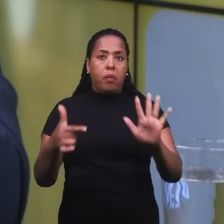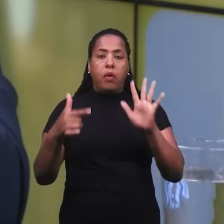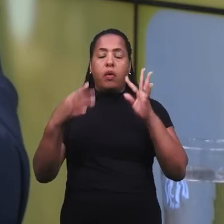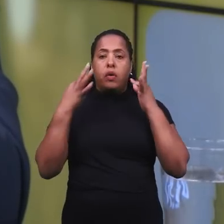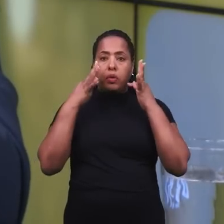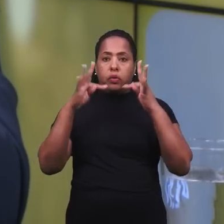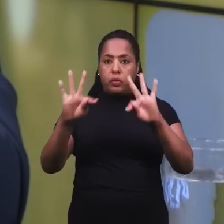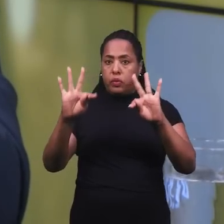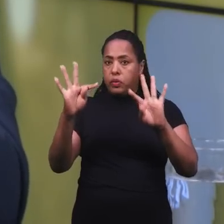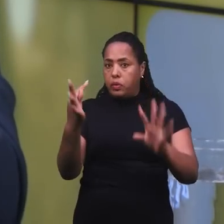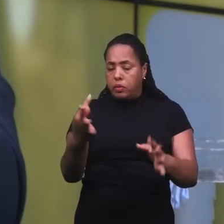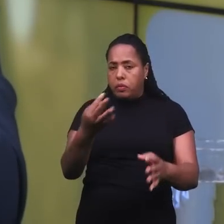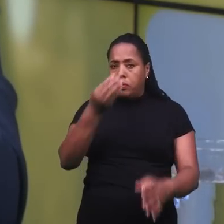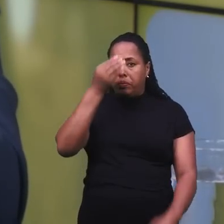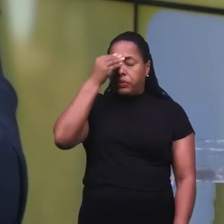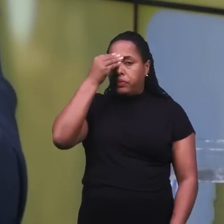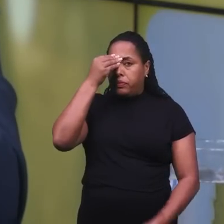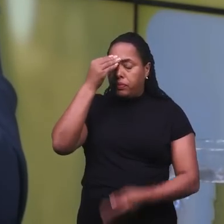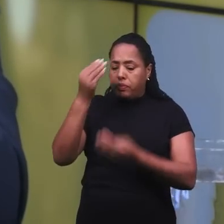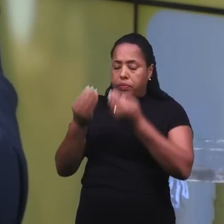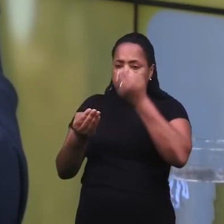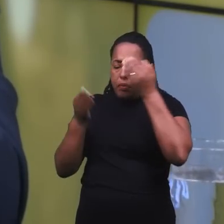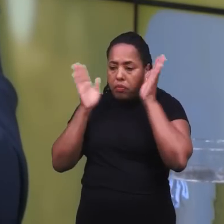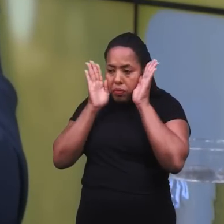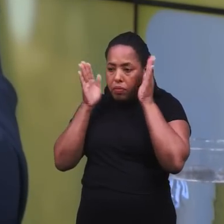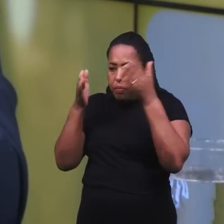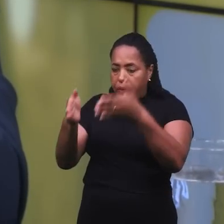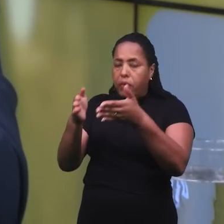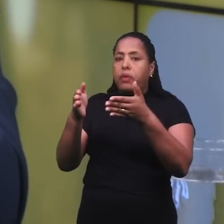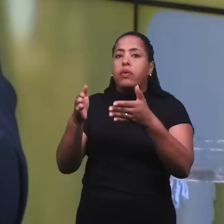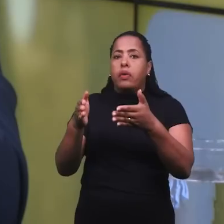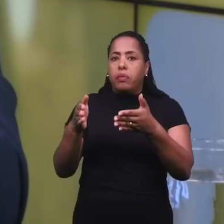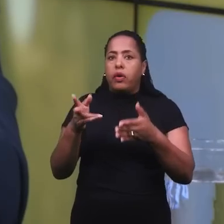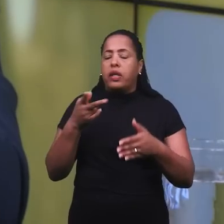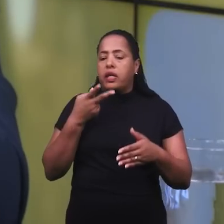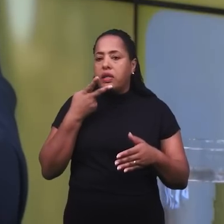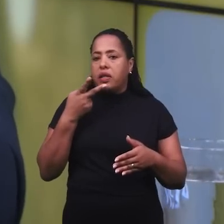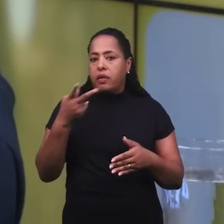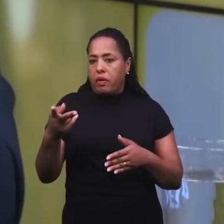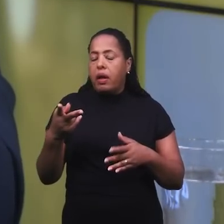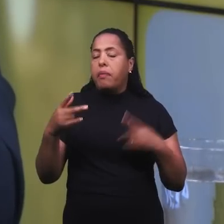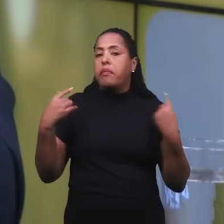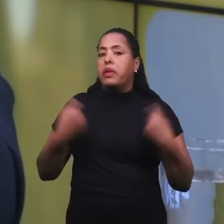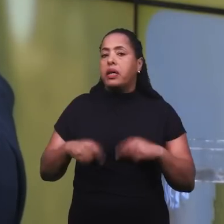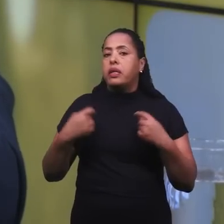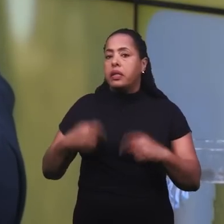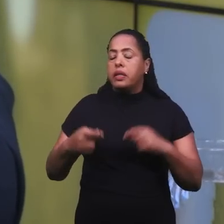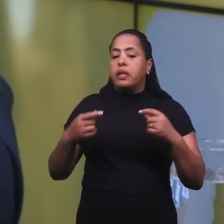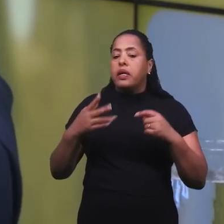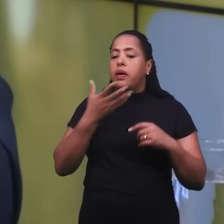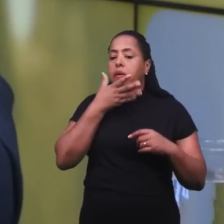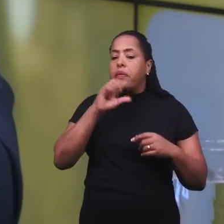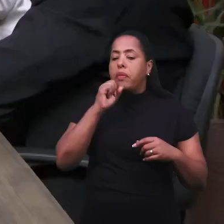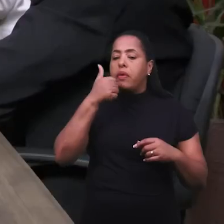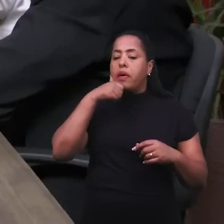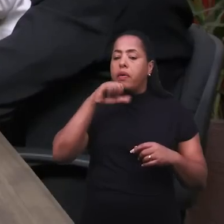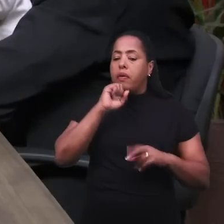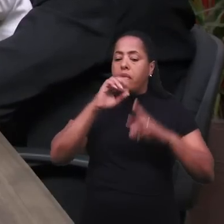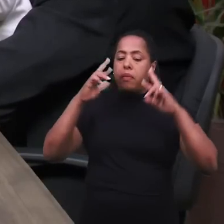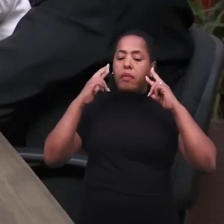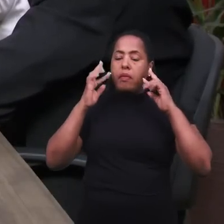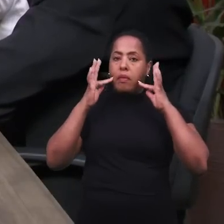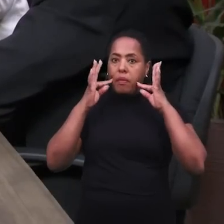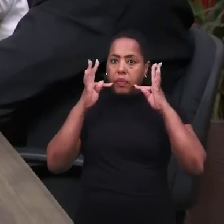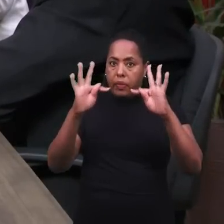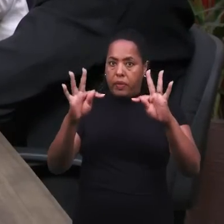testeira entre os olhos, atar na mão, porque muitas vezes não adianta só falar, é necessário que os pais testemunhem. Muito